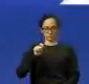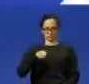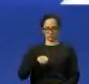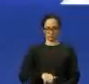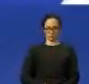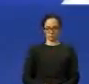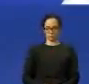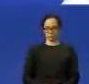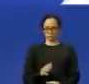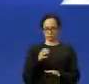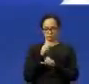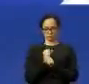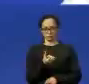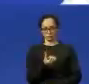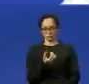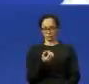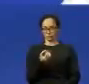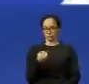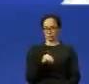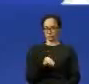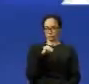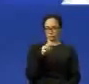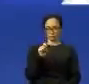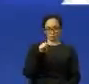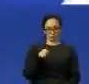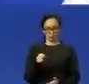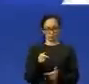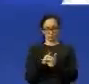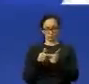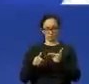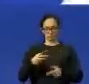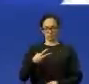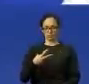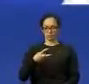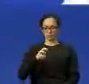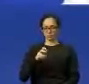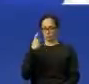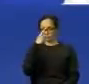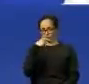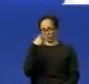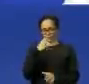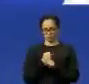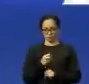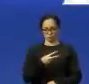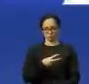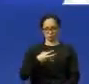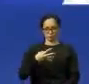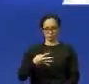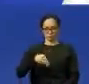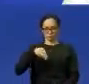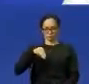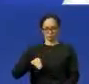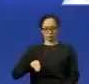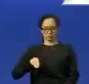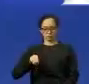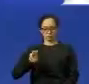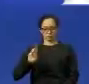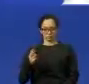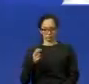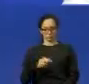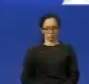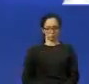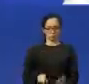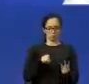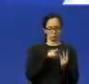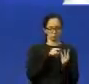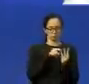círculo, e chegaríamos em 600 metros. 600 metros dividido por 25 horas, 24 metros hora. Na torre 3, chegaríamos